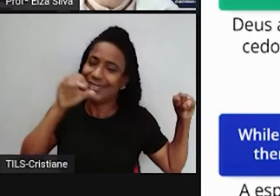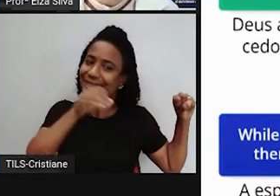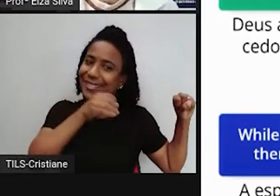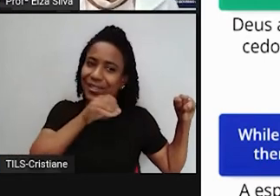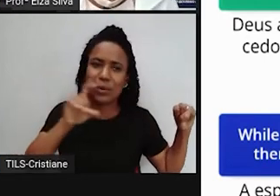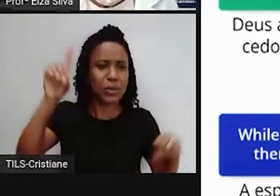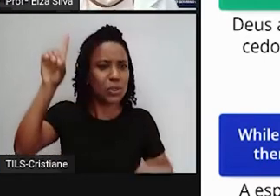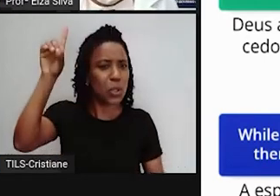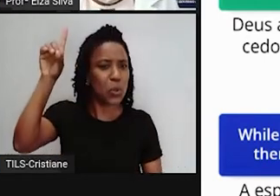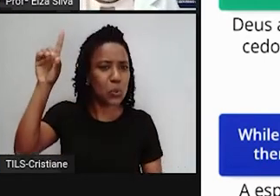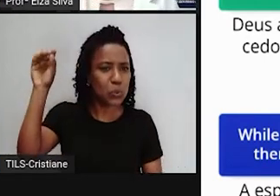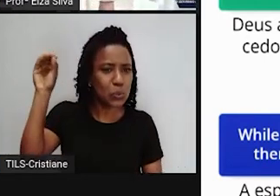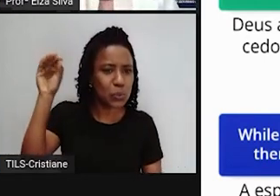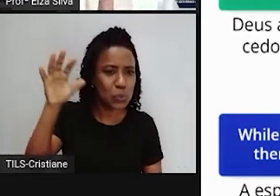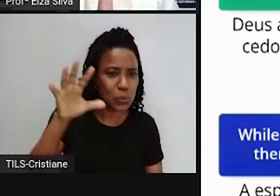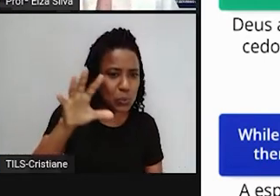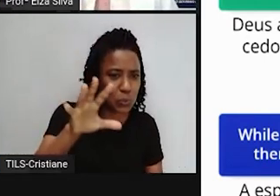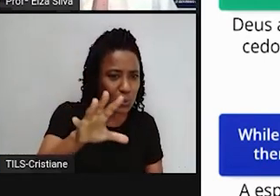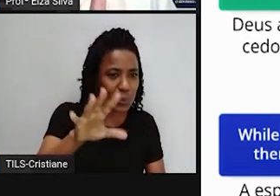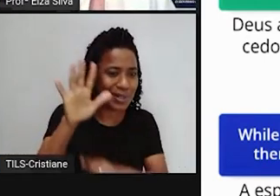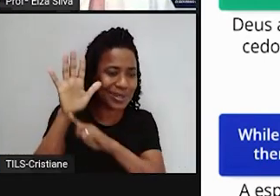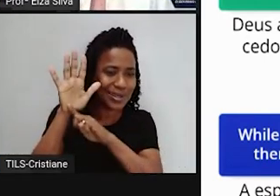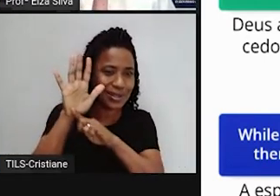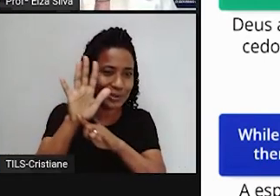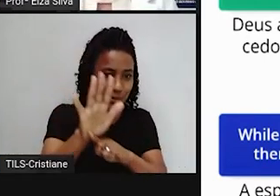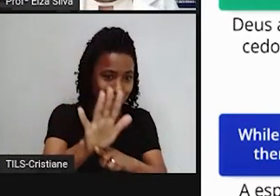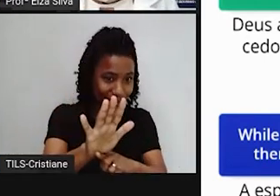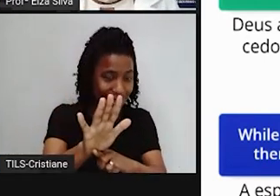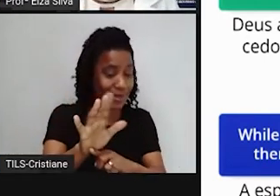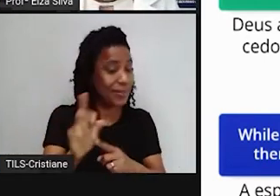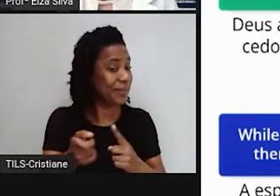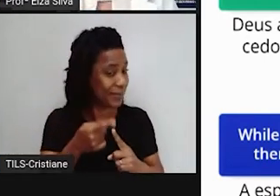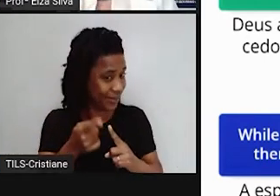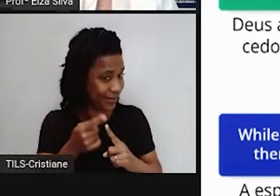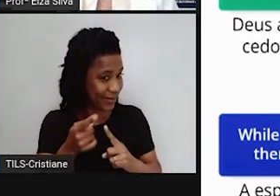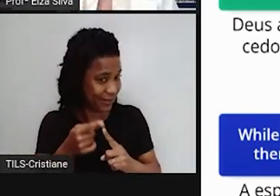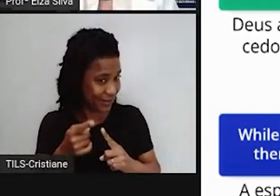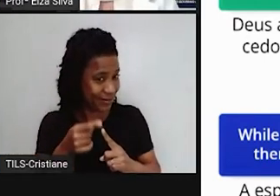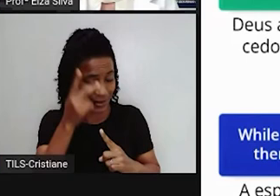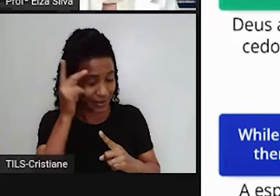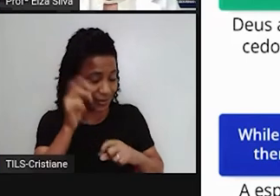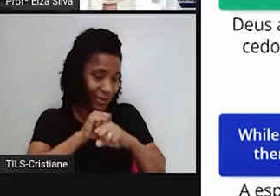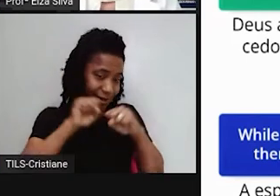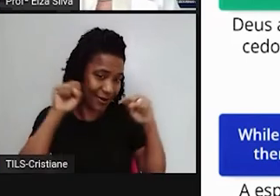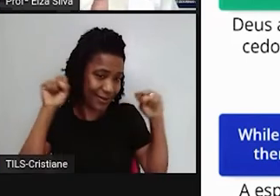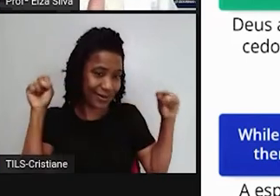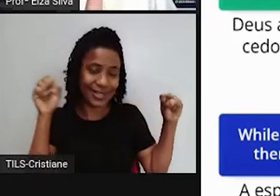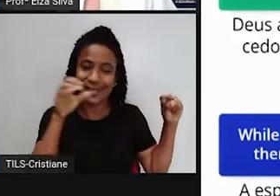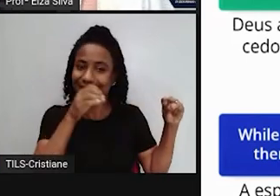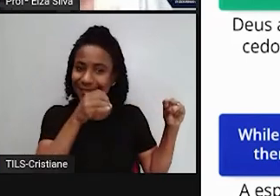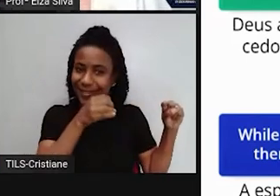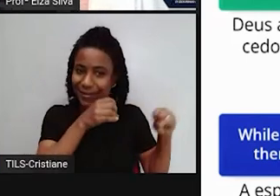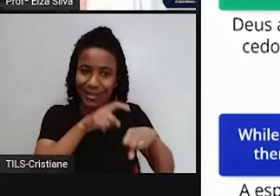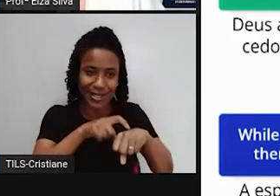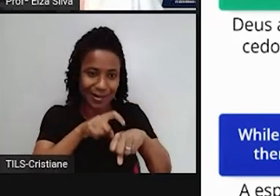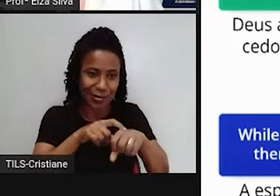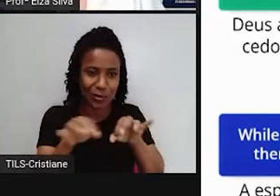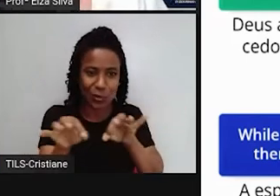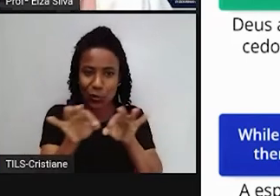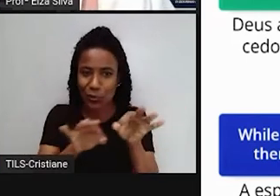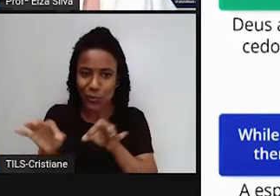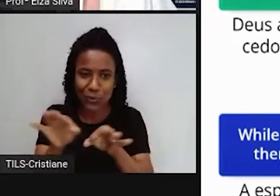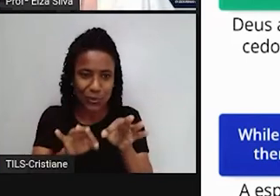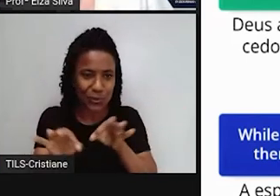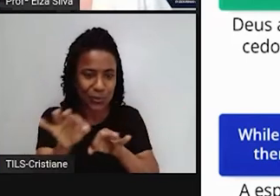cedo. Porque, olha, primeiro, quem acorda cedo dá tempo de fazer muitas coisas. Certo? Segundo, o ditado quer